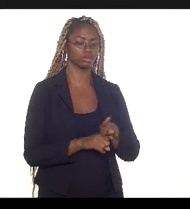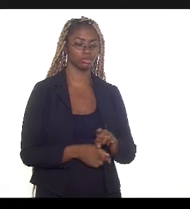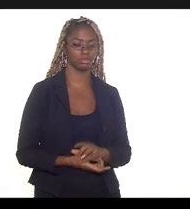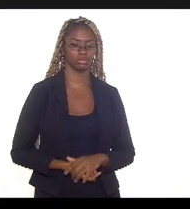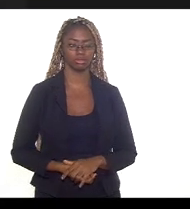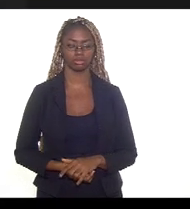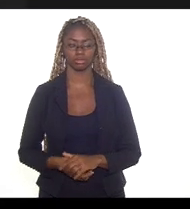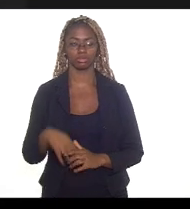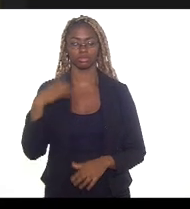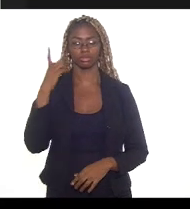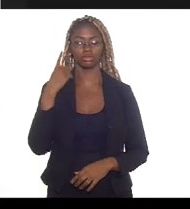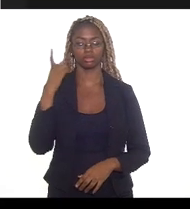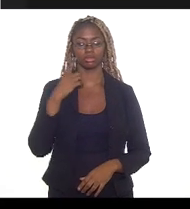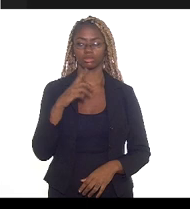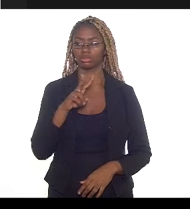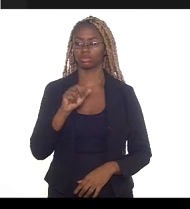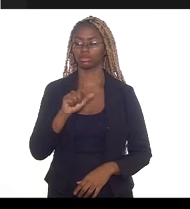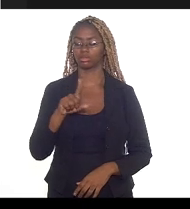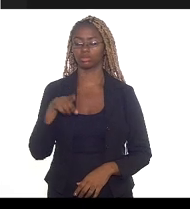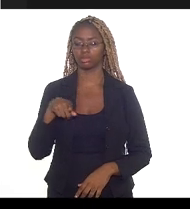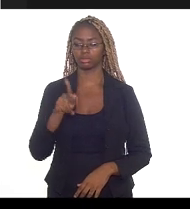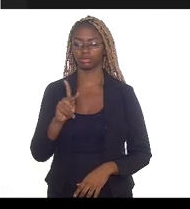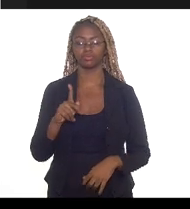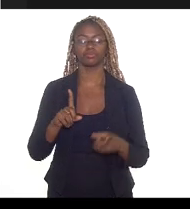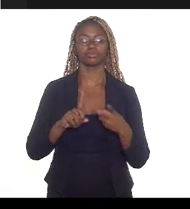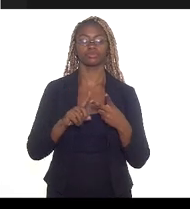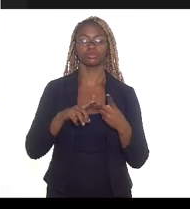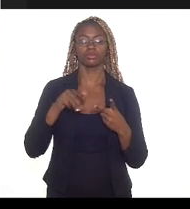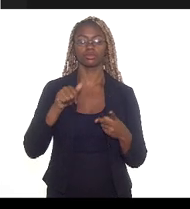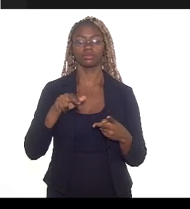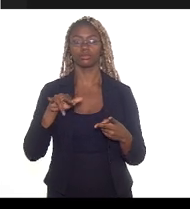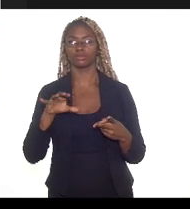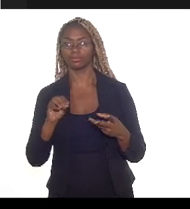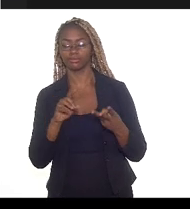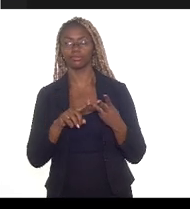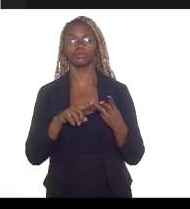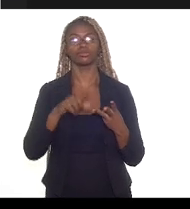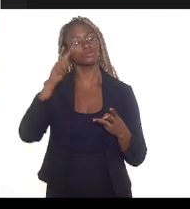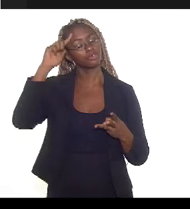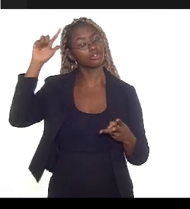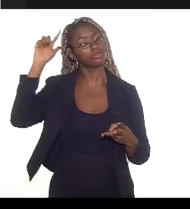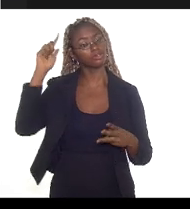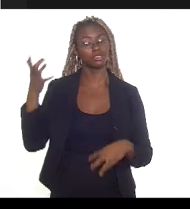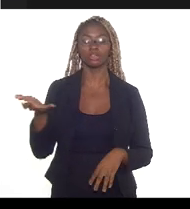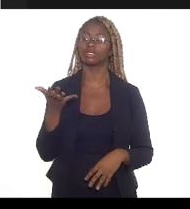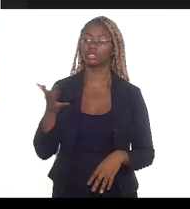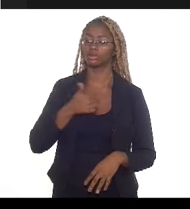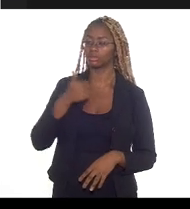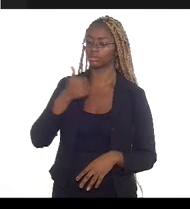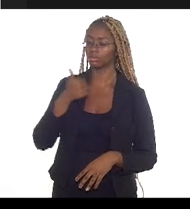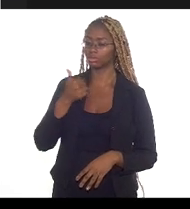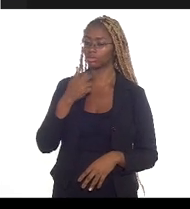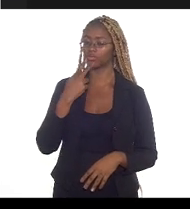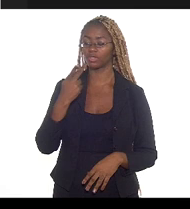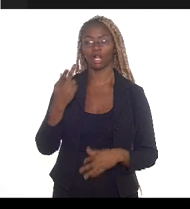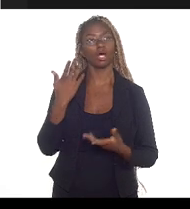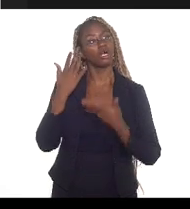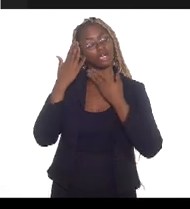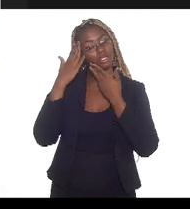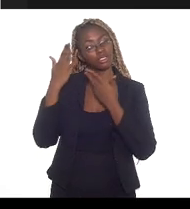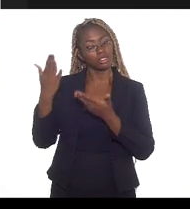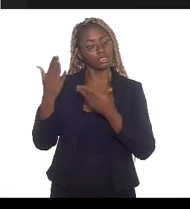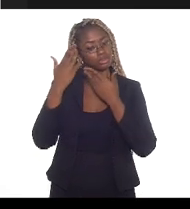Deputado Valdeque, deputado Márcio Pacheco e deputado Luiz Paulo. Eu quero, senhor presidente, antes de mais nada, fazer alguns